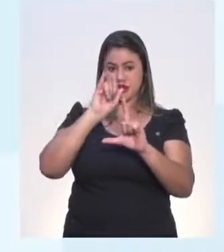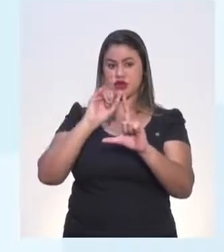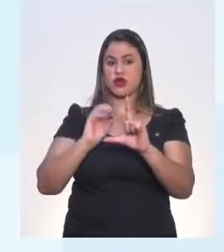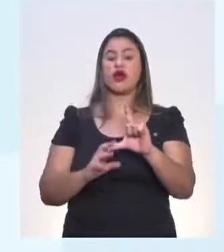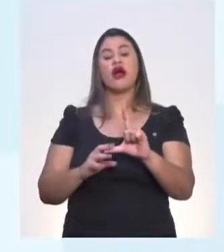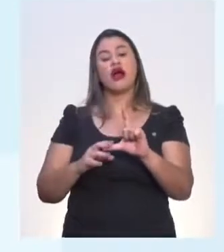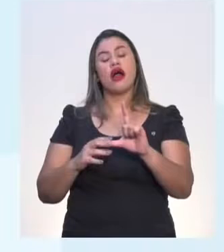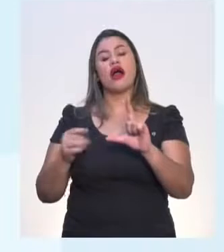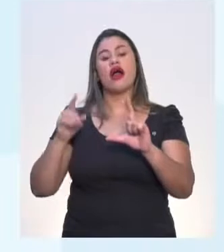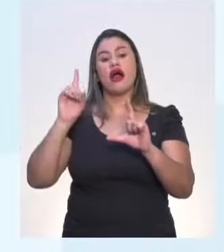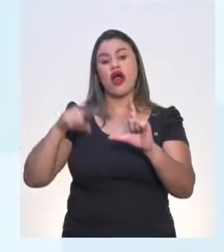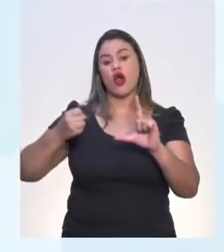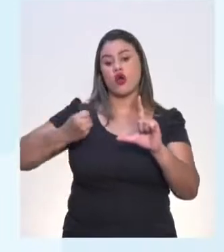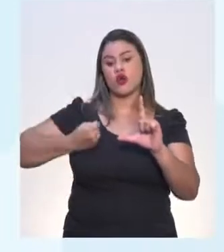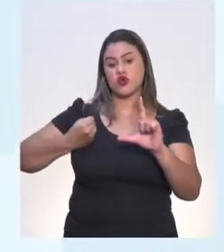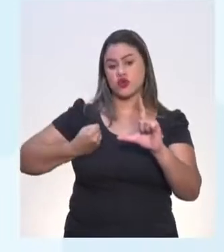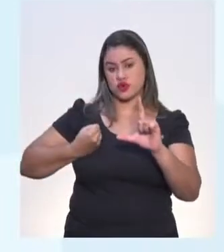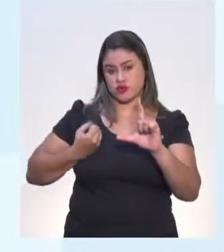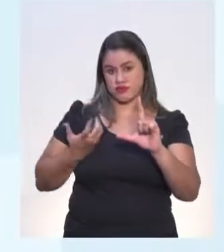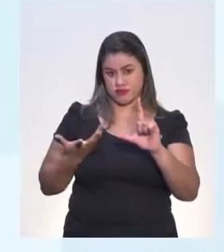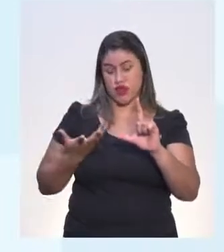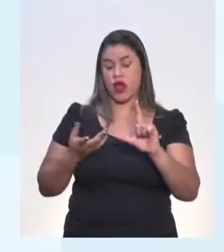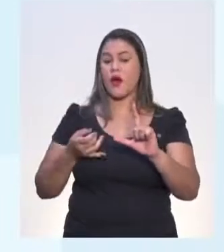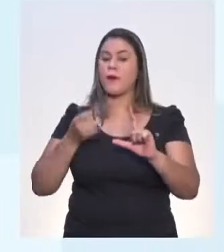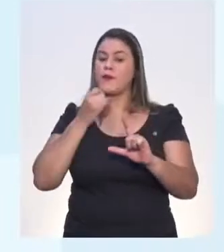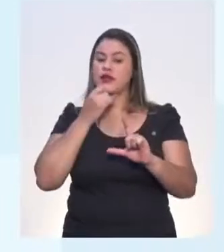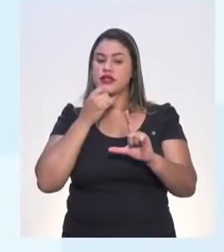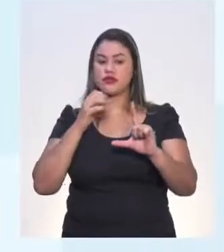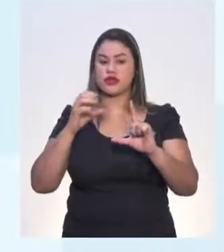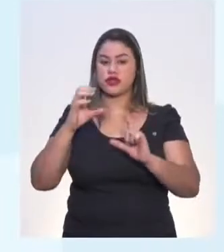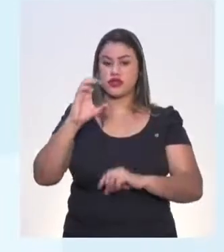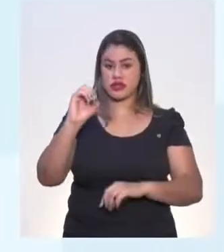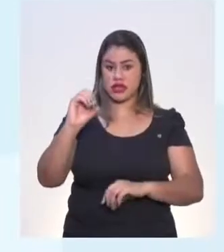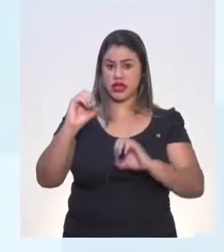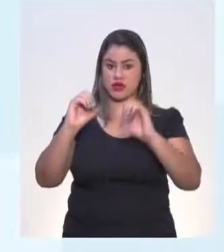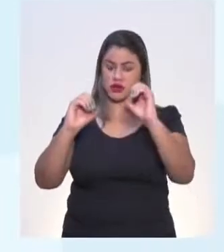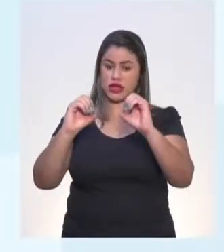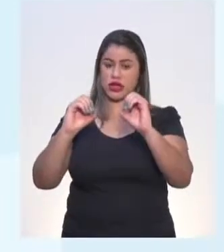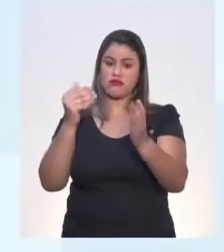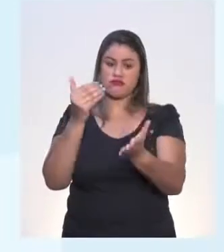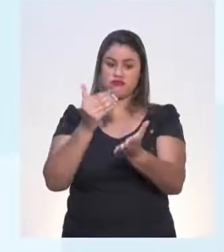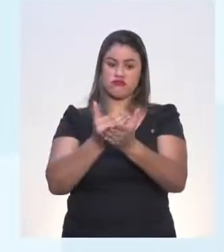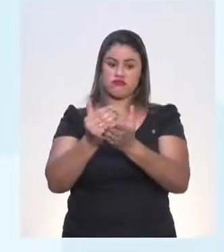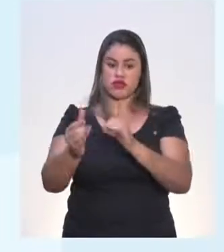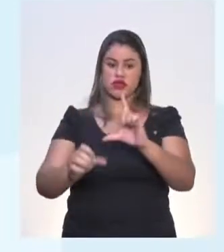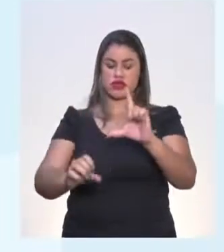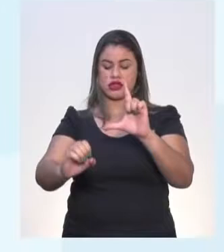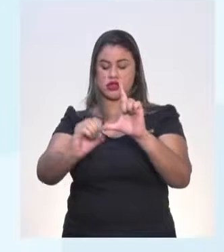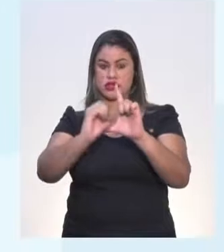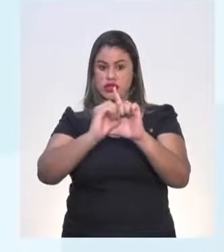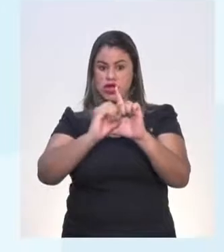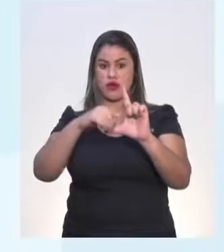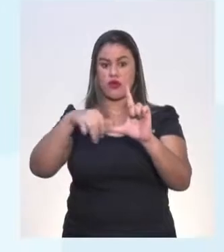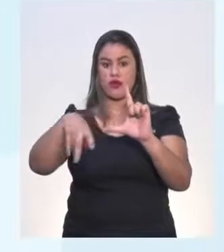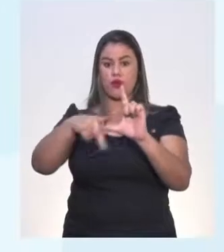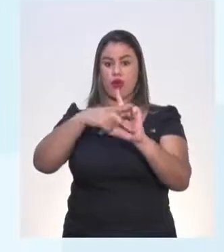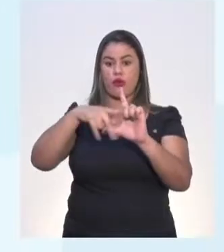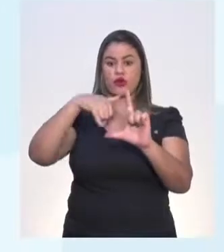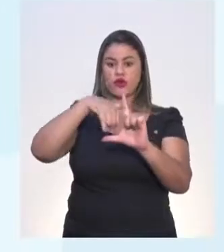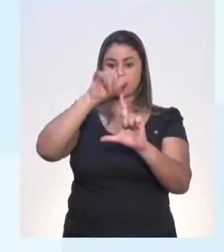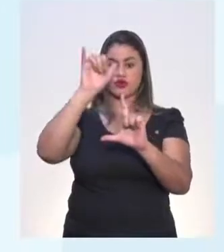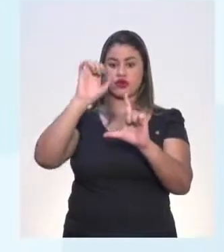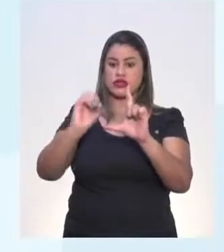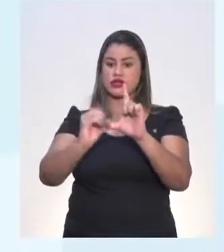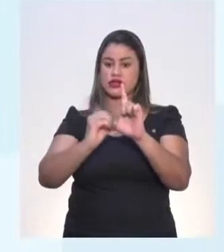par ordenado. Por exemplo, que nem eu falei aí, o 0, 0 aqui, ó, é a origem. É 0 do y aqui e o 0